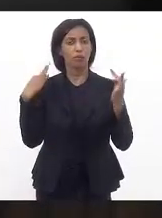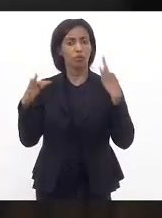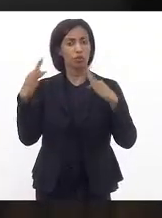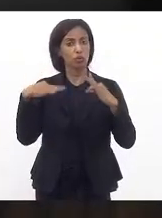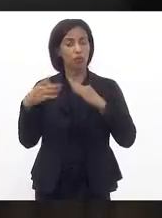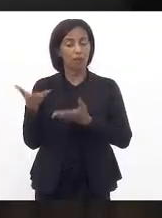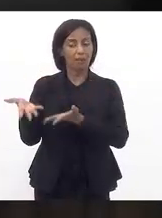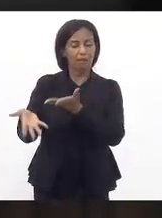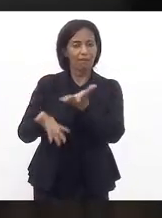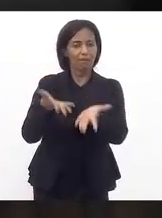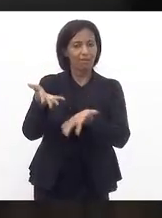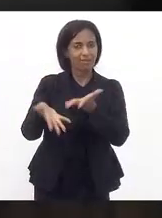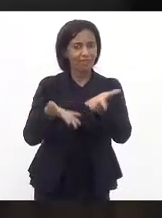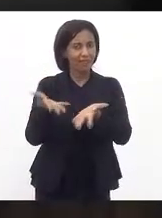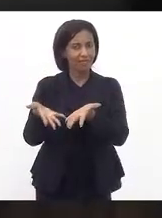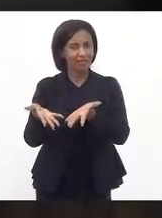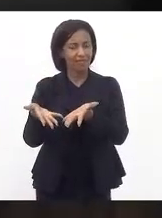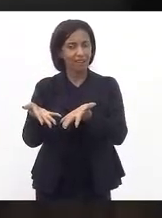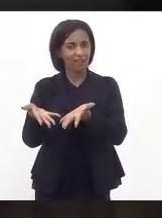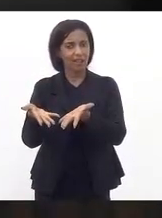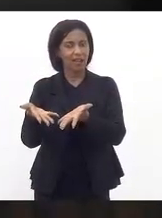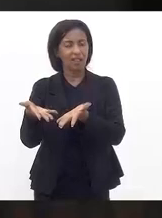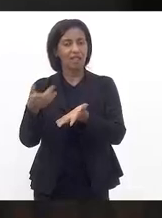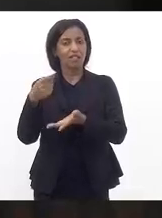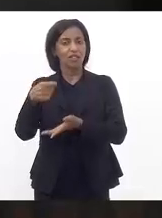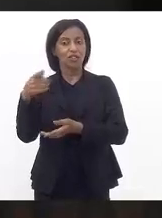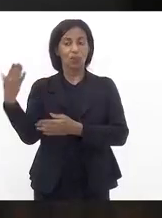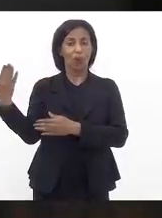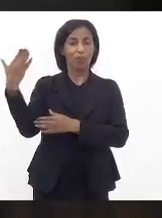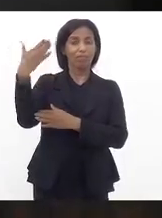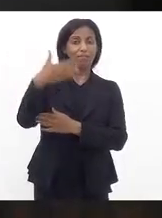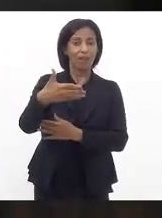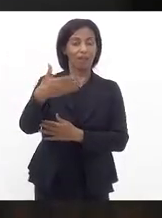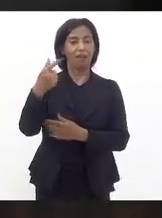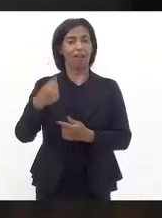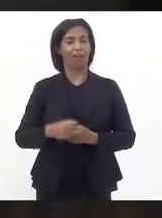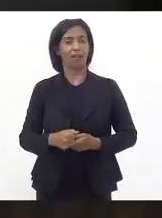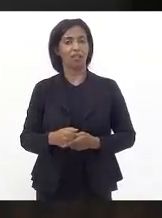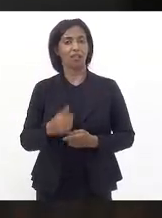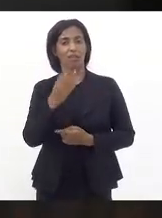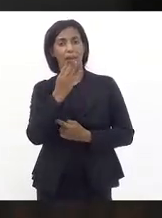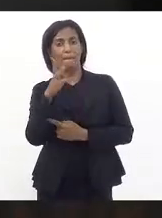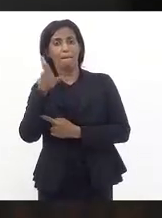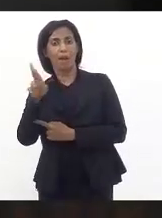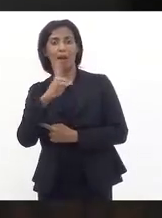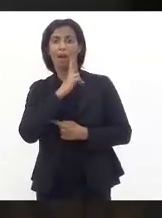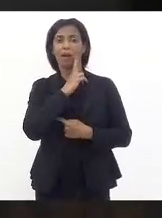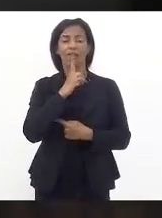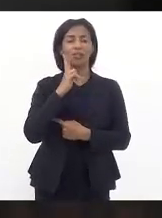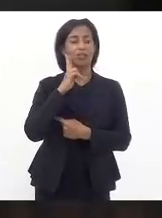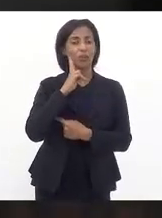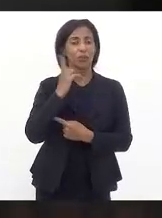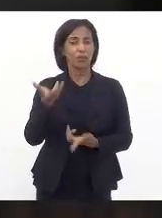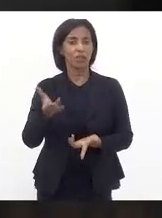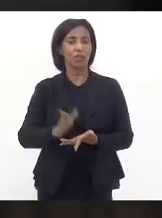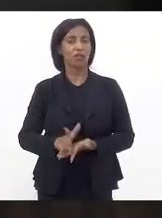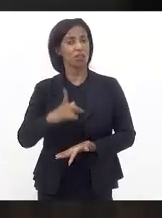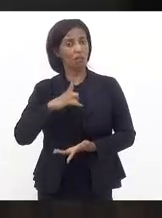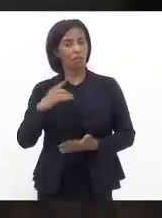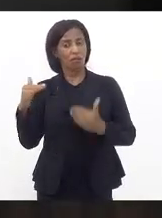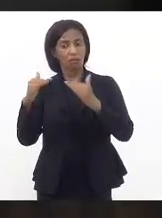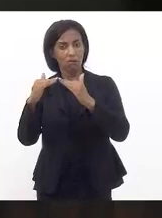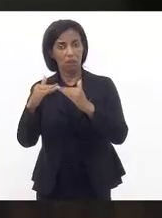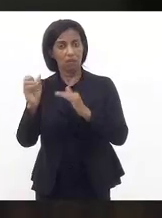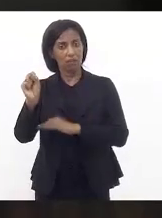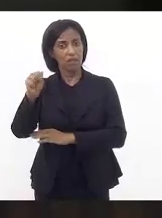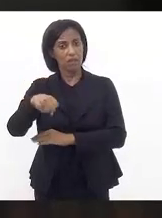que trata da questão de ocupação de hotéis de bares de restaurantes tem a